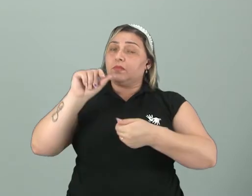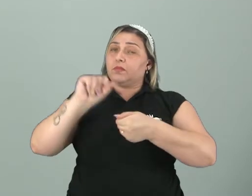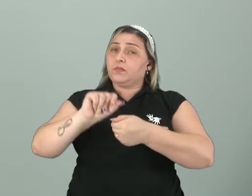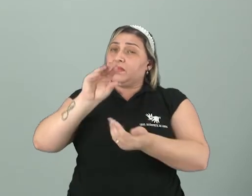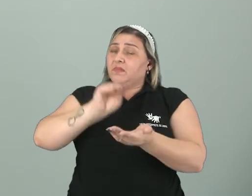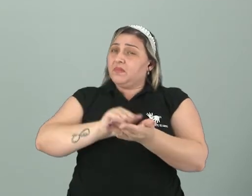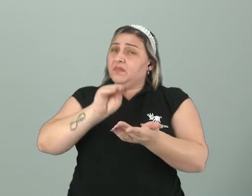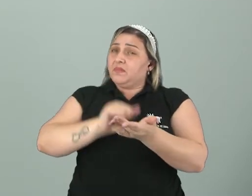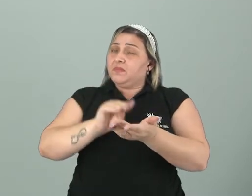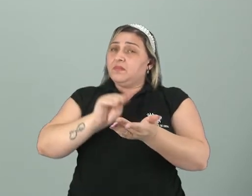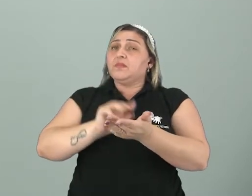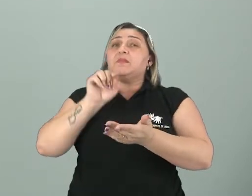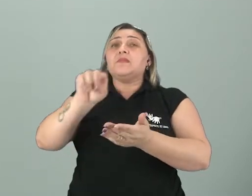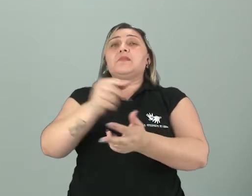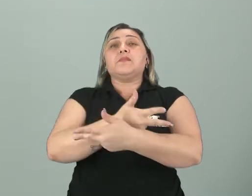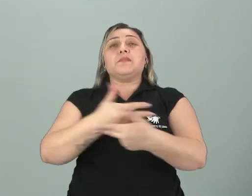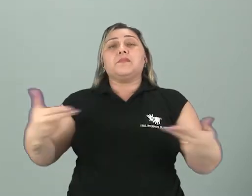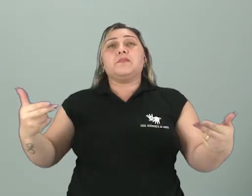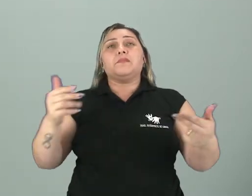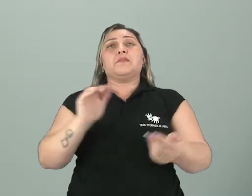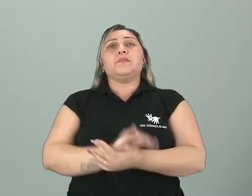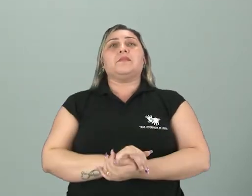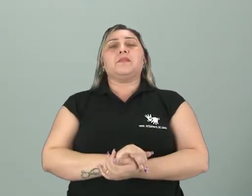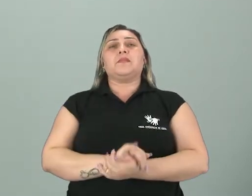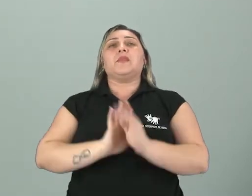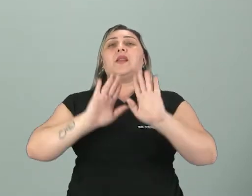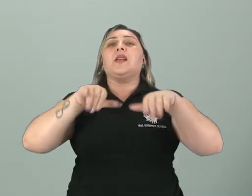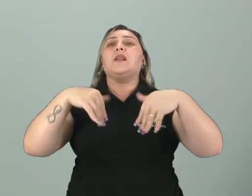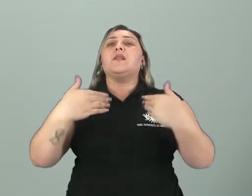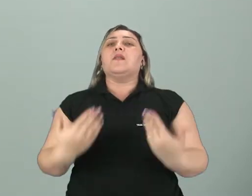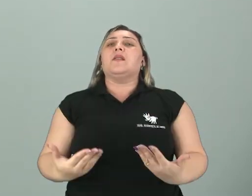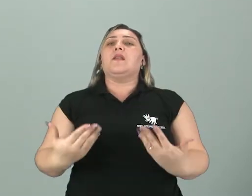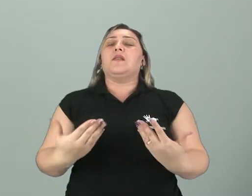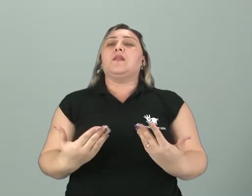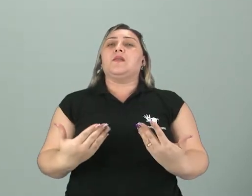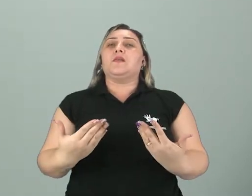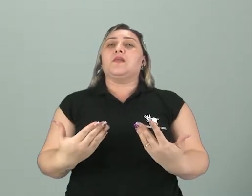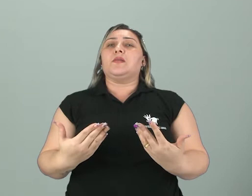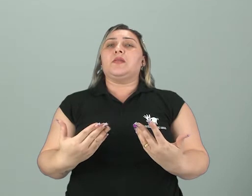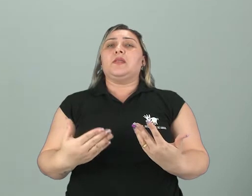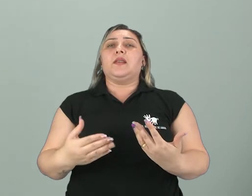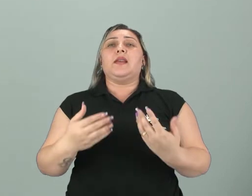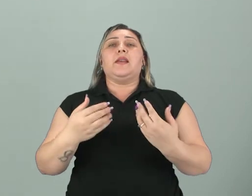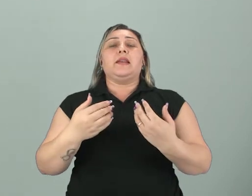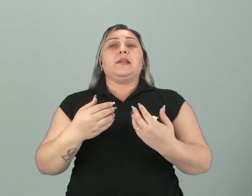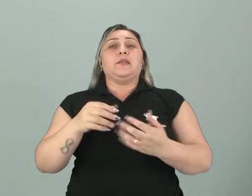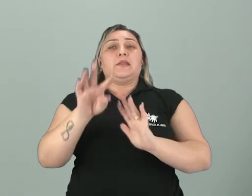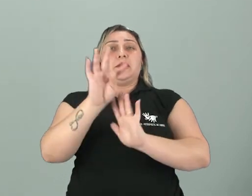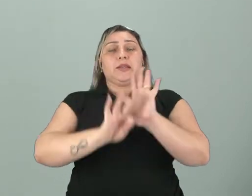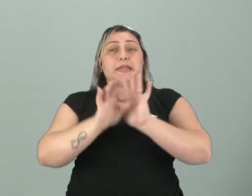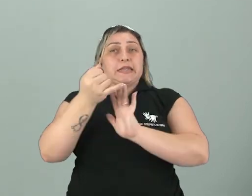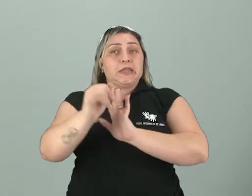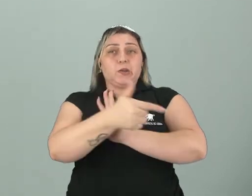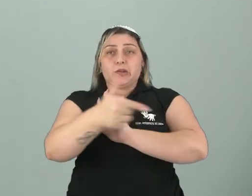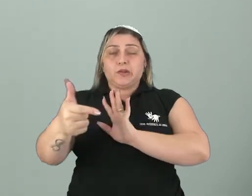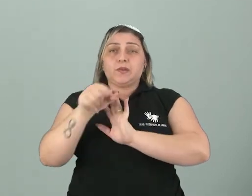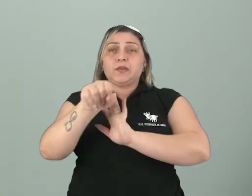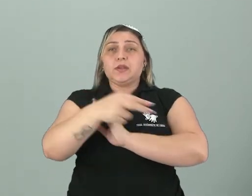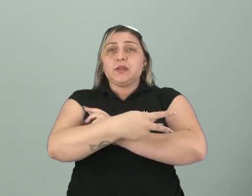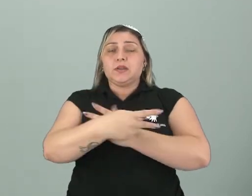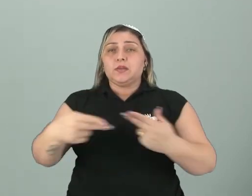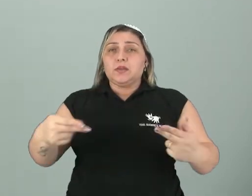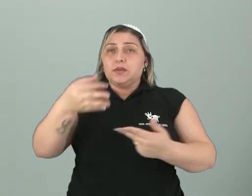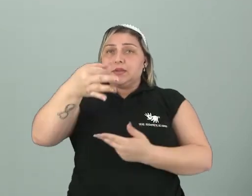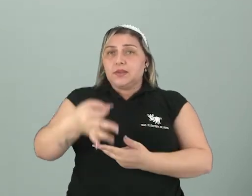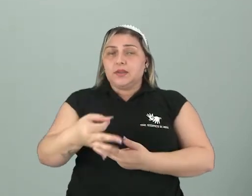faz falta os sinais de pontuação. Qual é o sentido que um texto pode gerar sem os sinais de